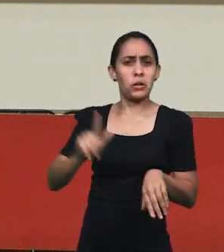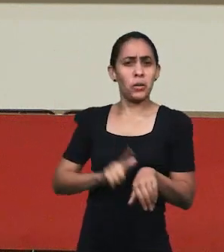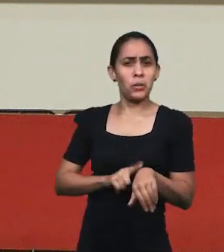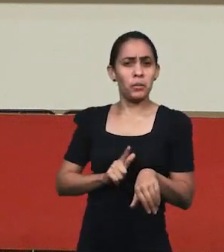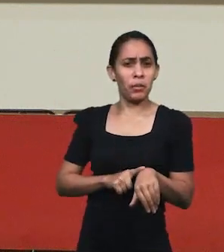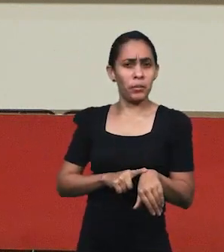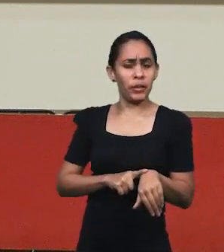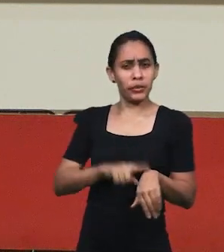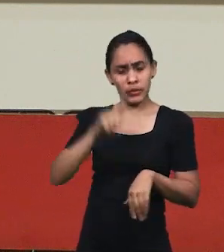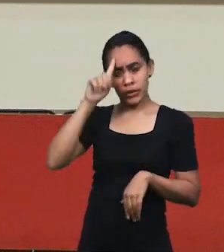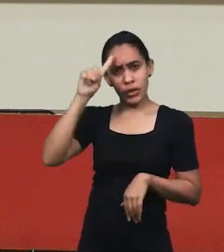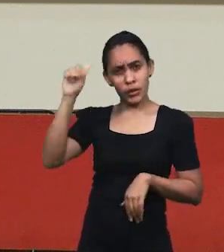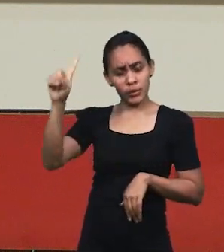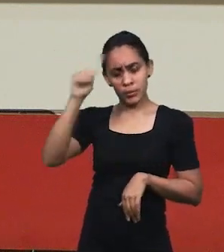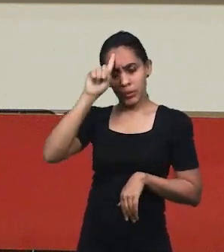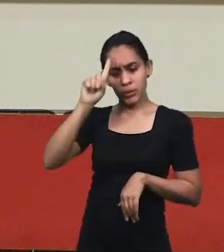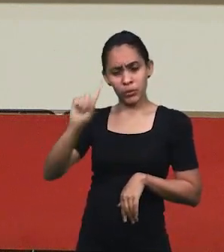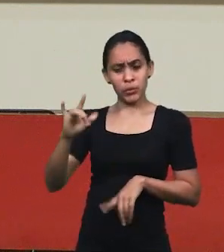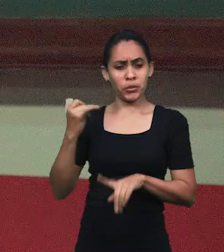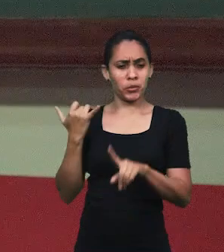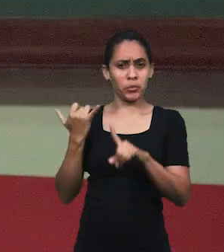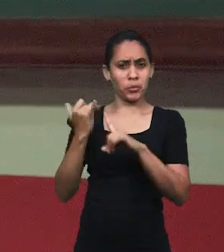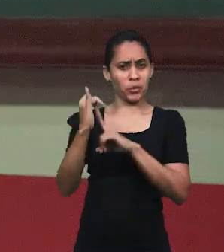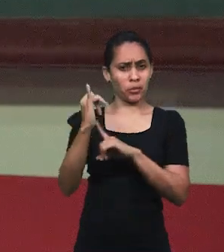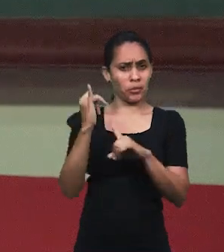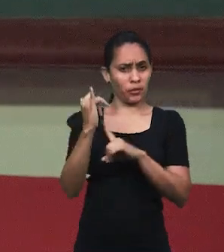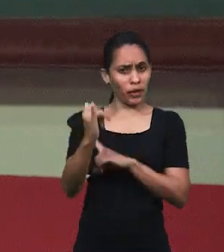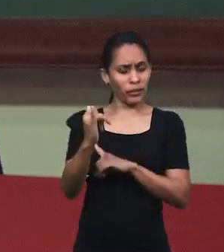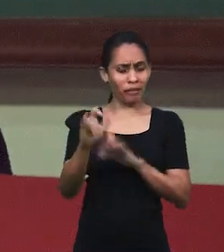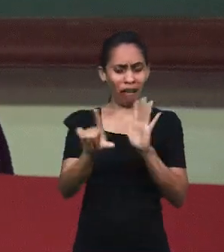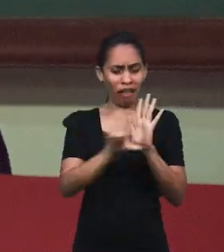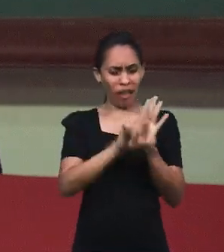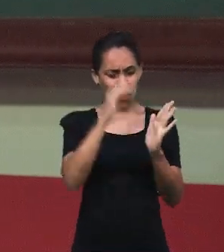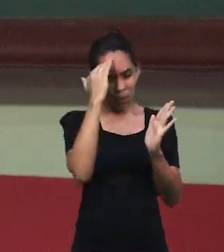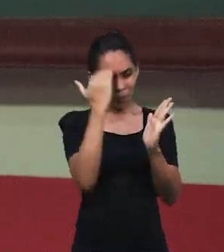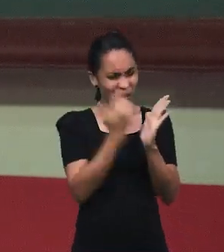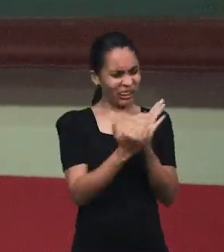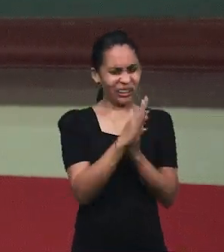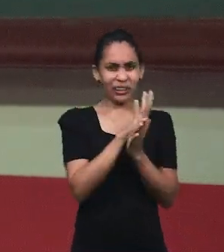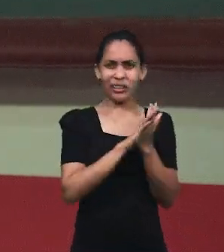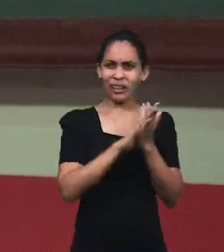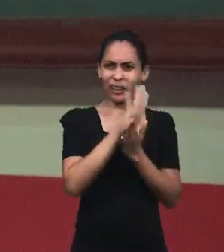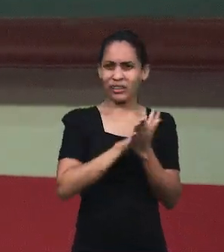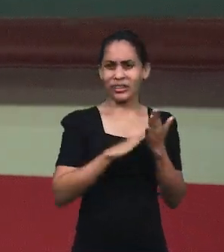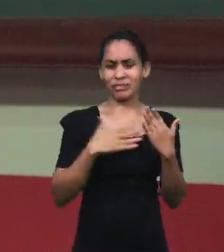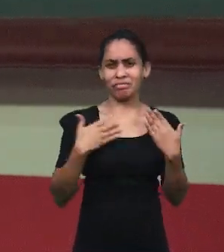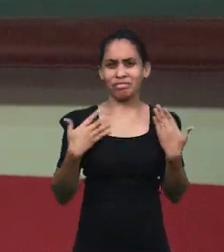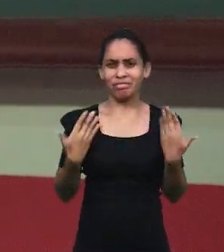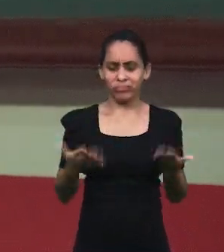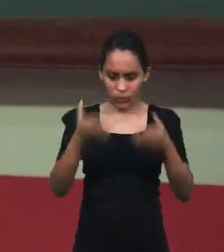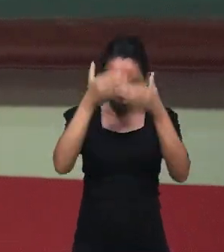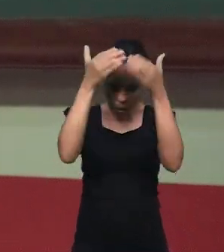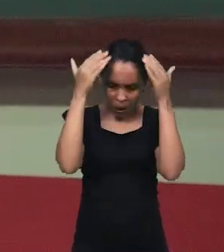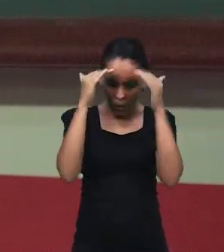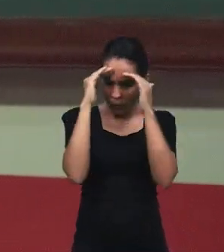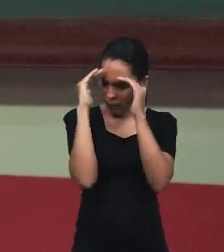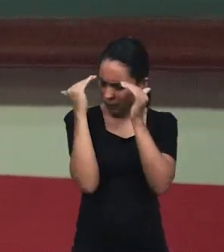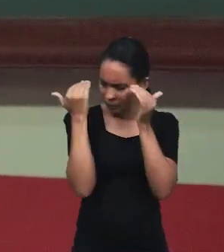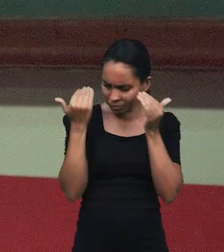E chegou um momento em que e o Senhor enviou profetas e mataram os profetas, deu a lei, o povo não cumpriu a lei, deu reis, o povo